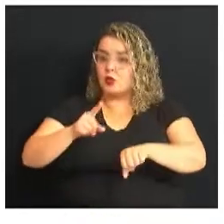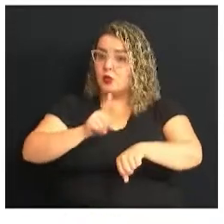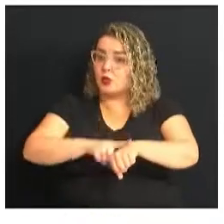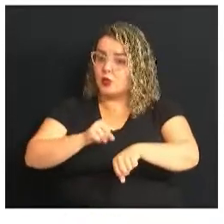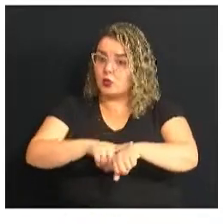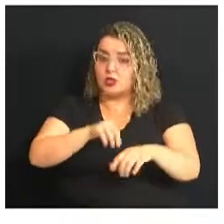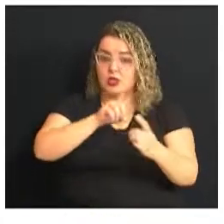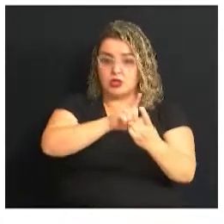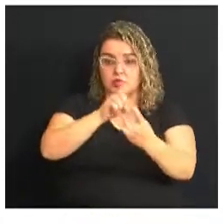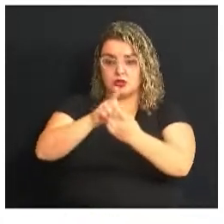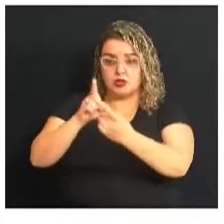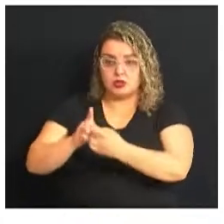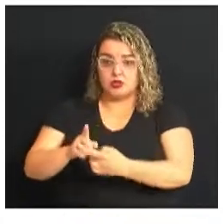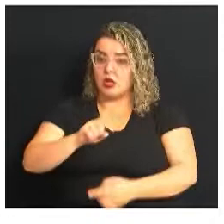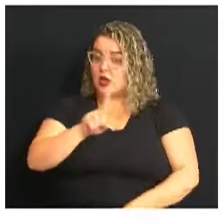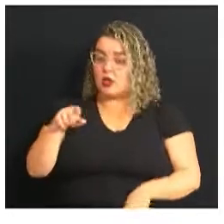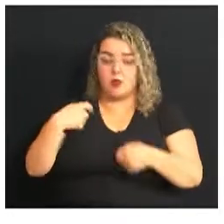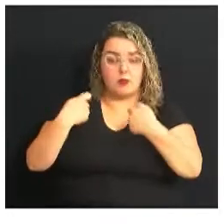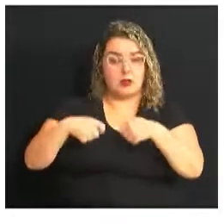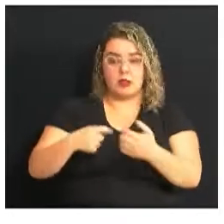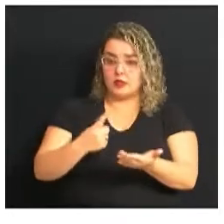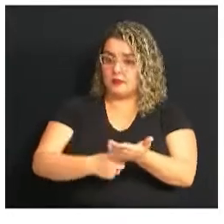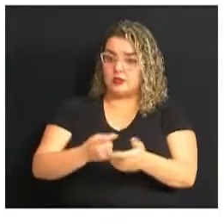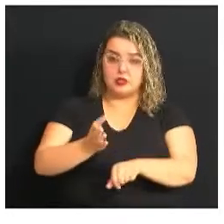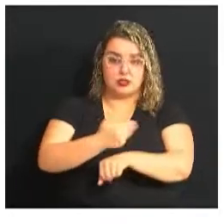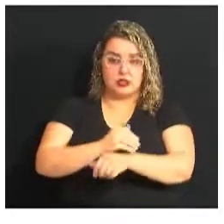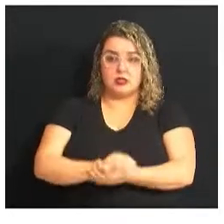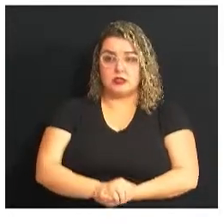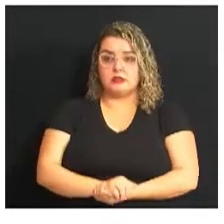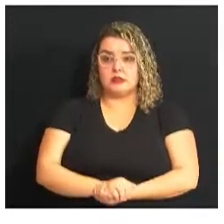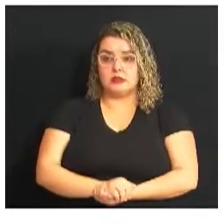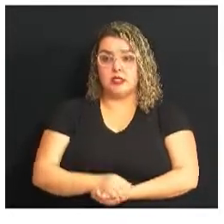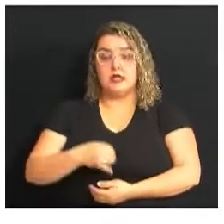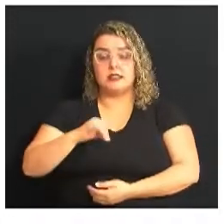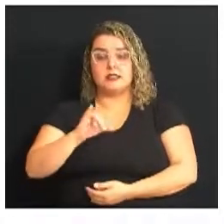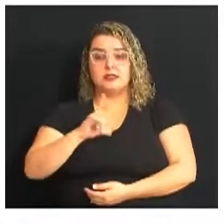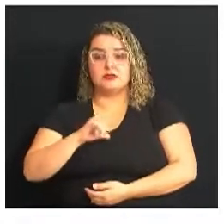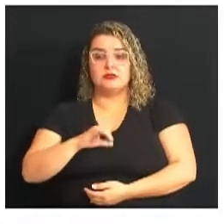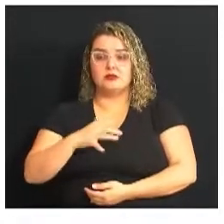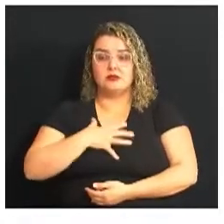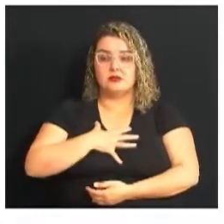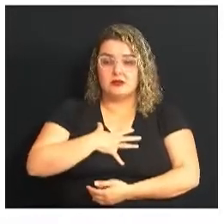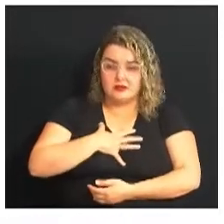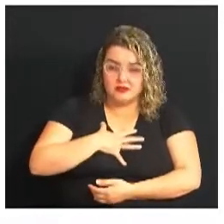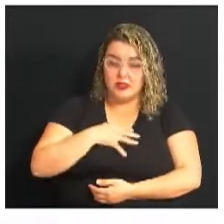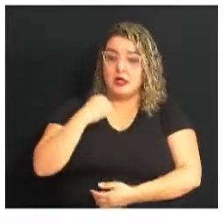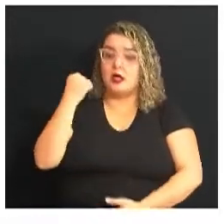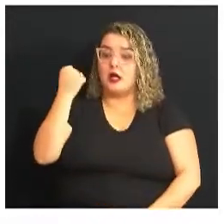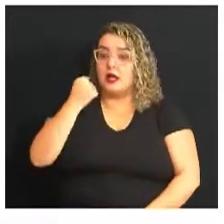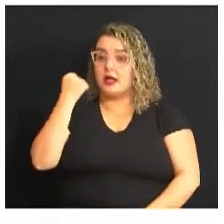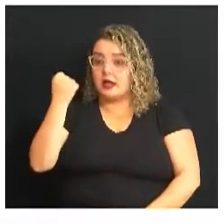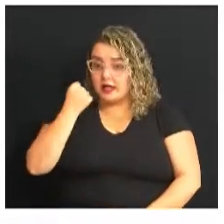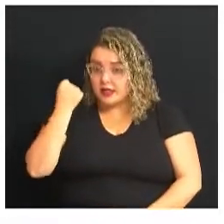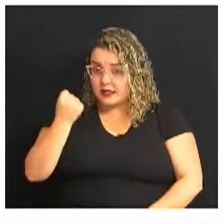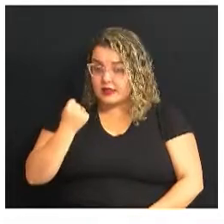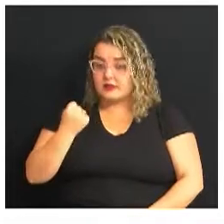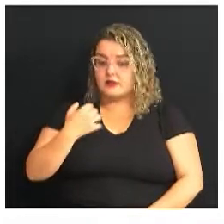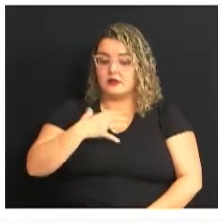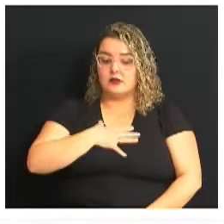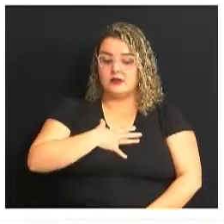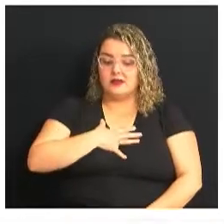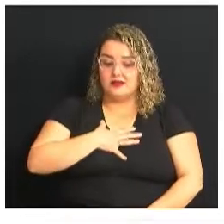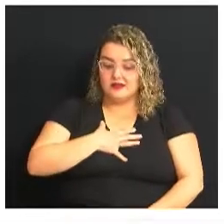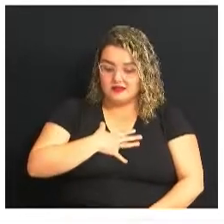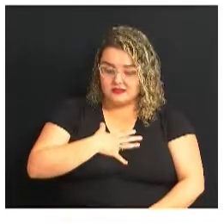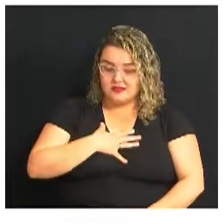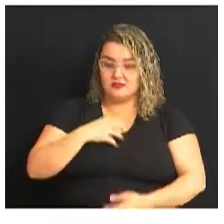atendimento. Não é necessário agendar antes. A não ser que tenha tido uma reação anafilática grave, que é aquela reação que a gente precisa